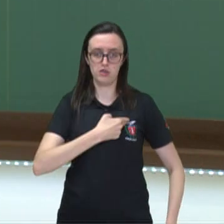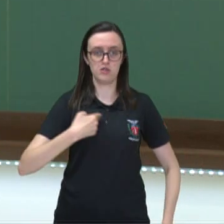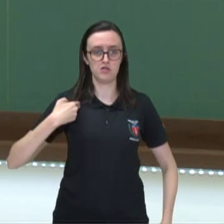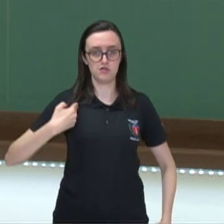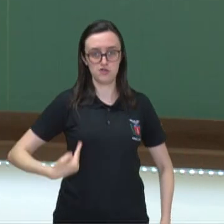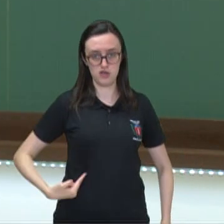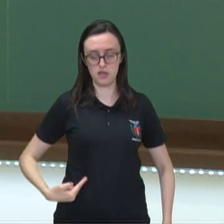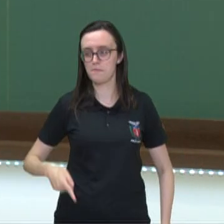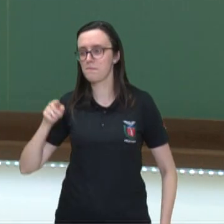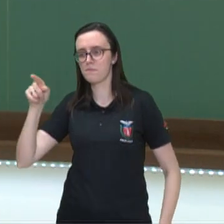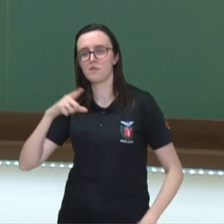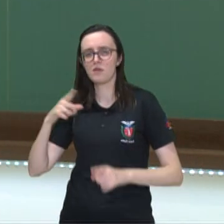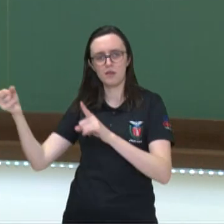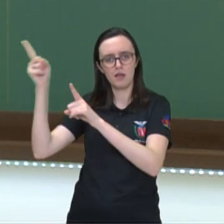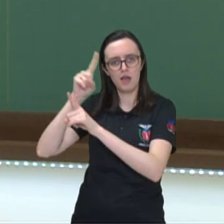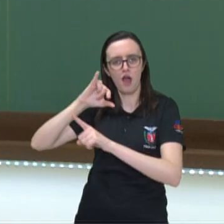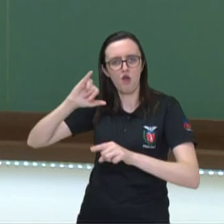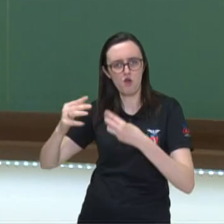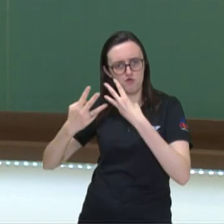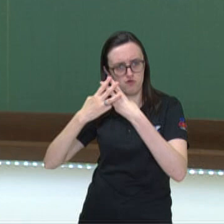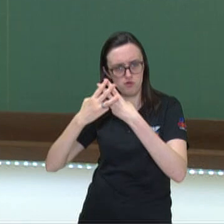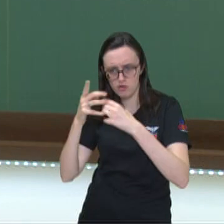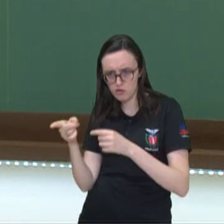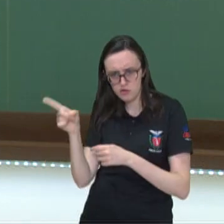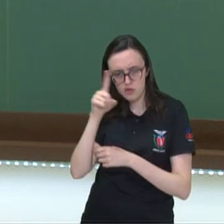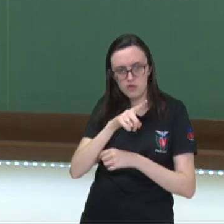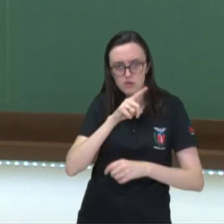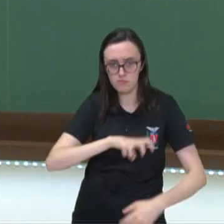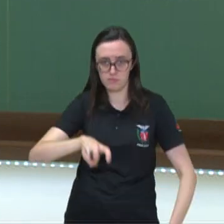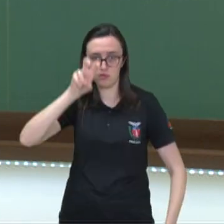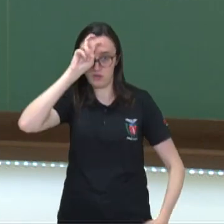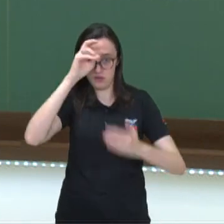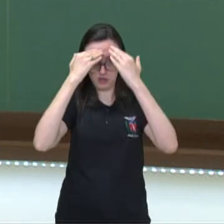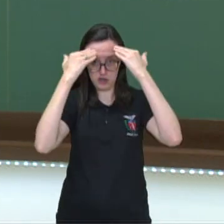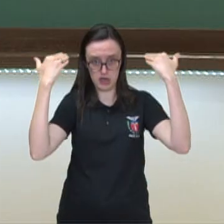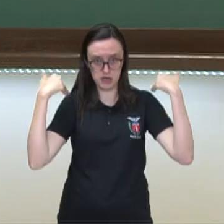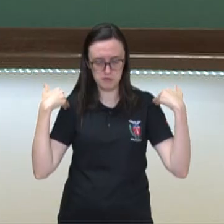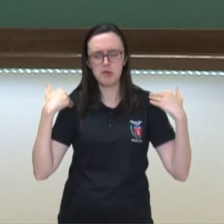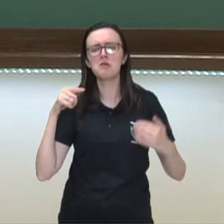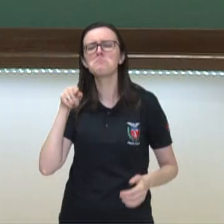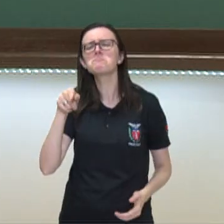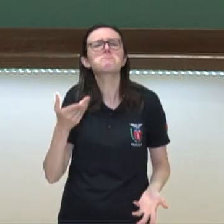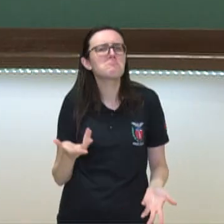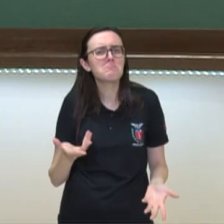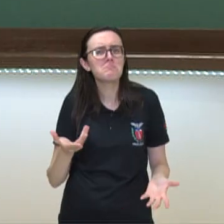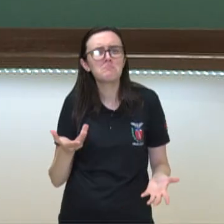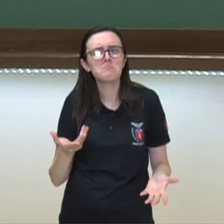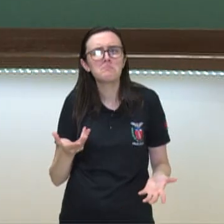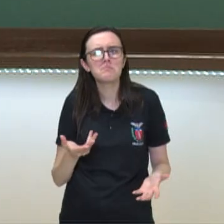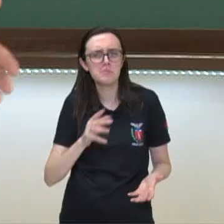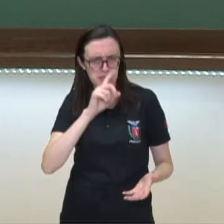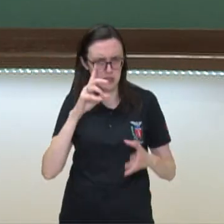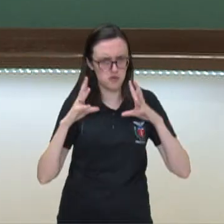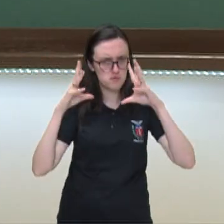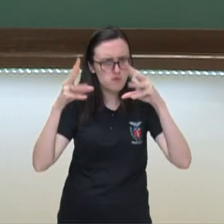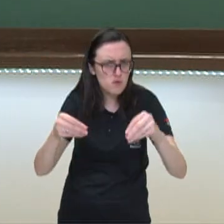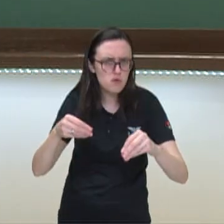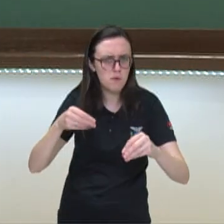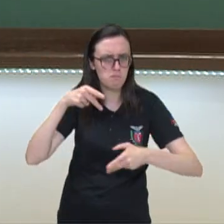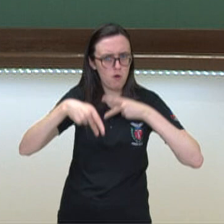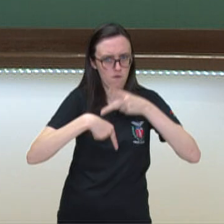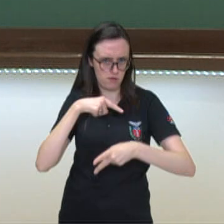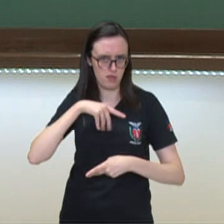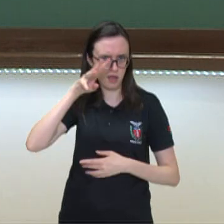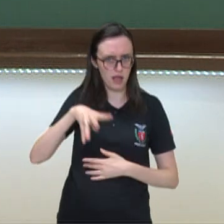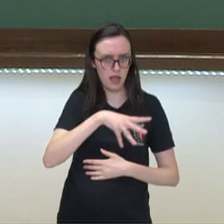calendário judeu, calendário egípcio. Então, será que todo o povo tem um calendário? Será que todos os